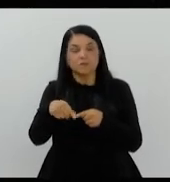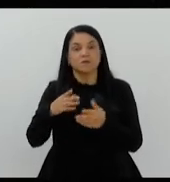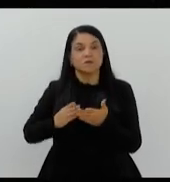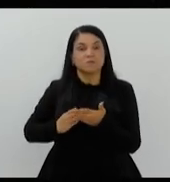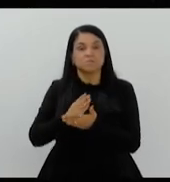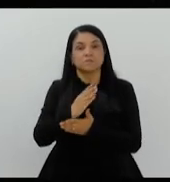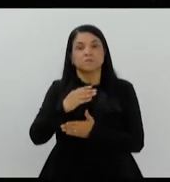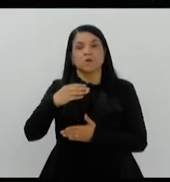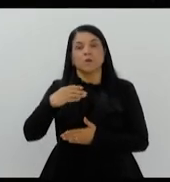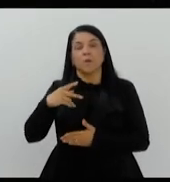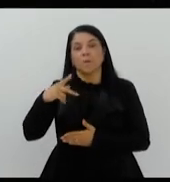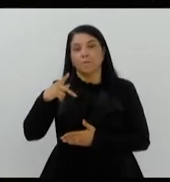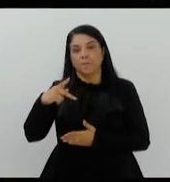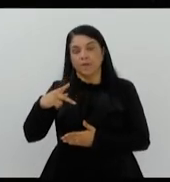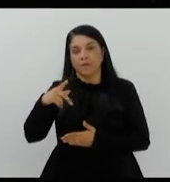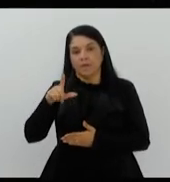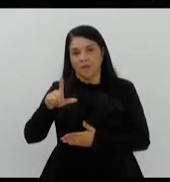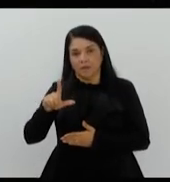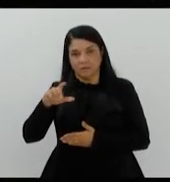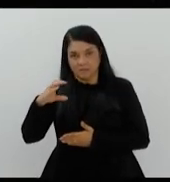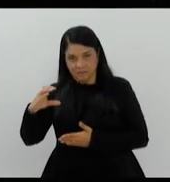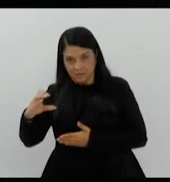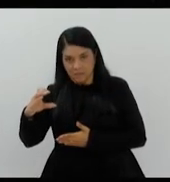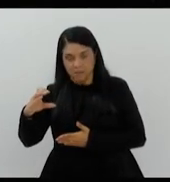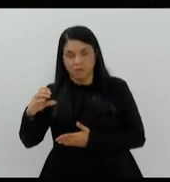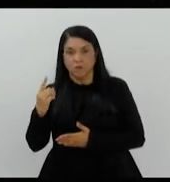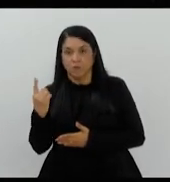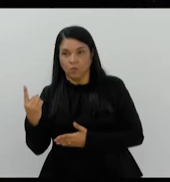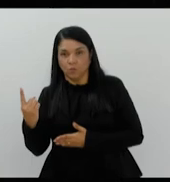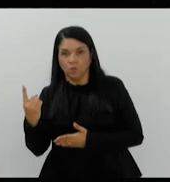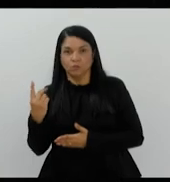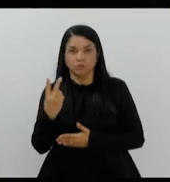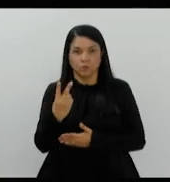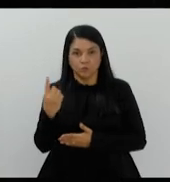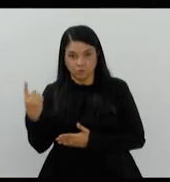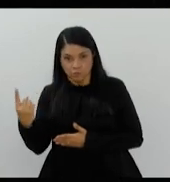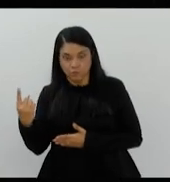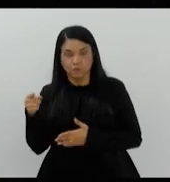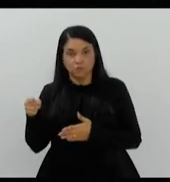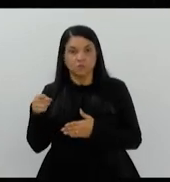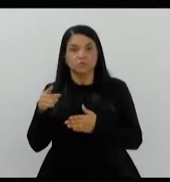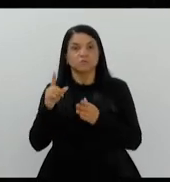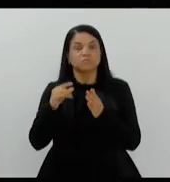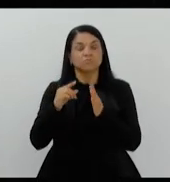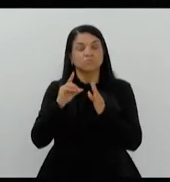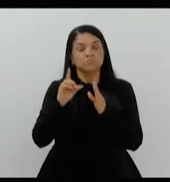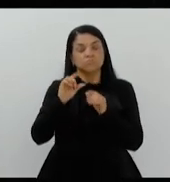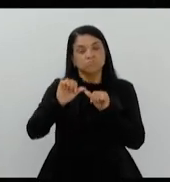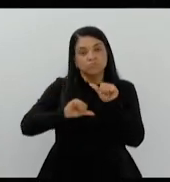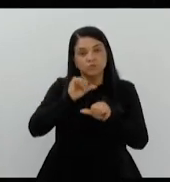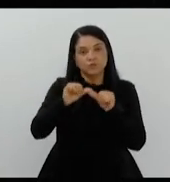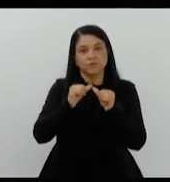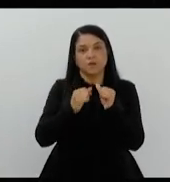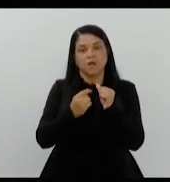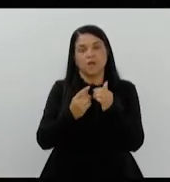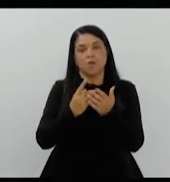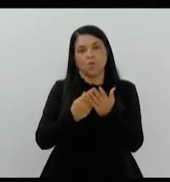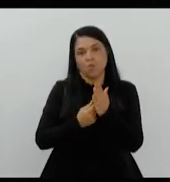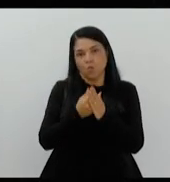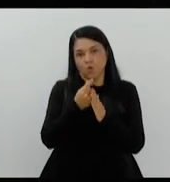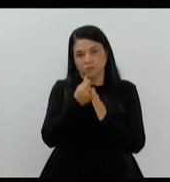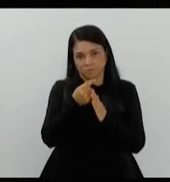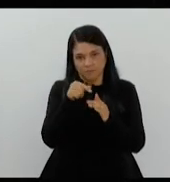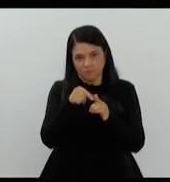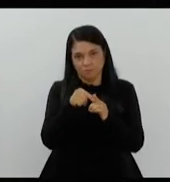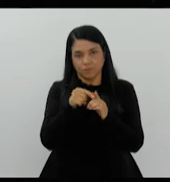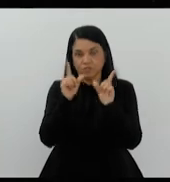121, de mexer no orçamento para ele ficar com déficit menor. Queria